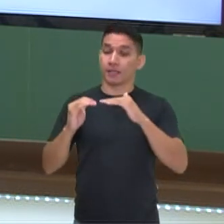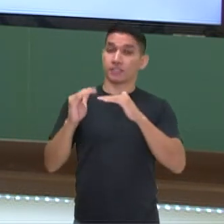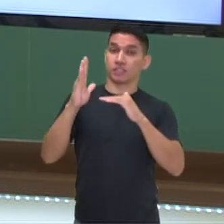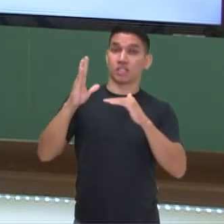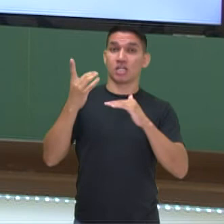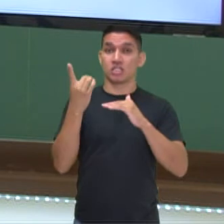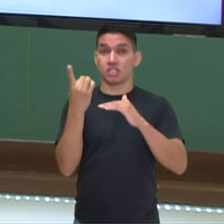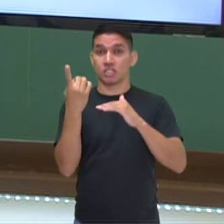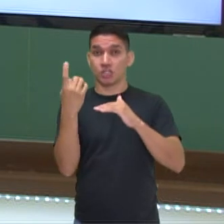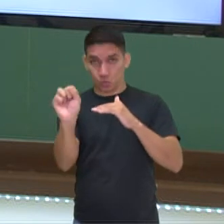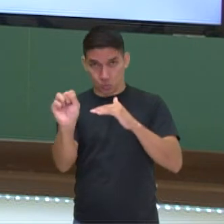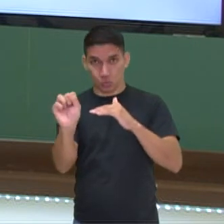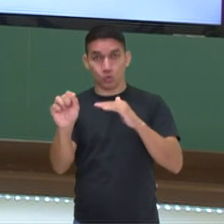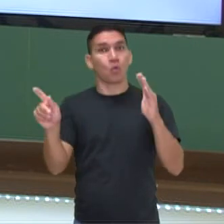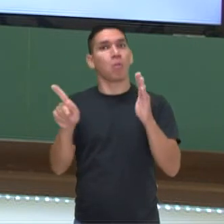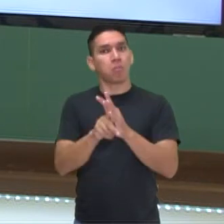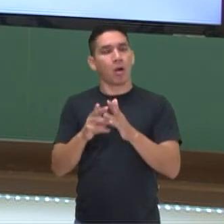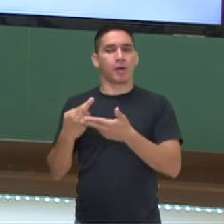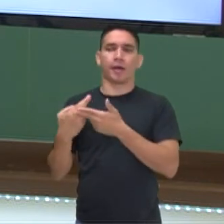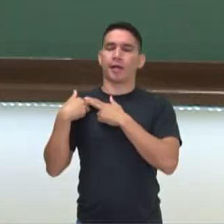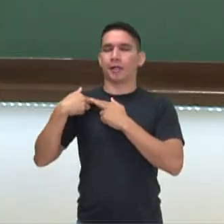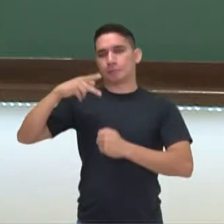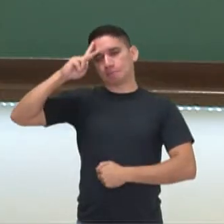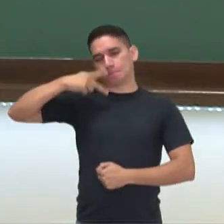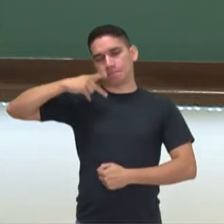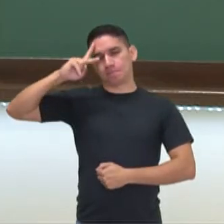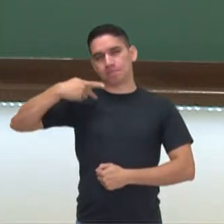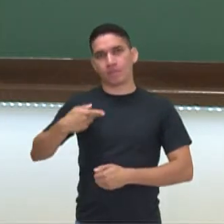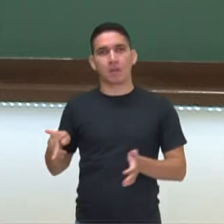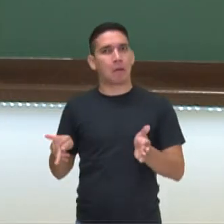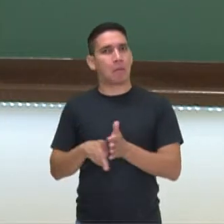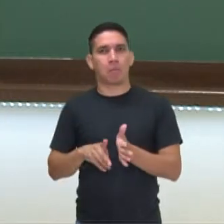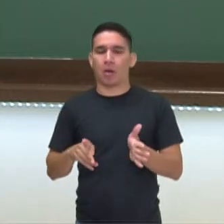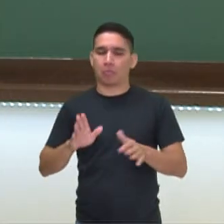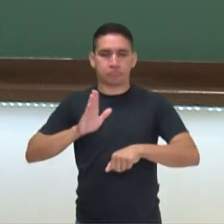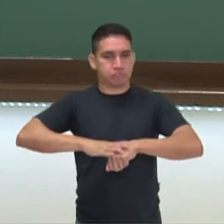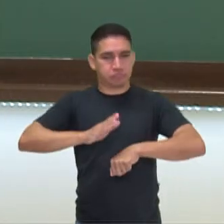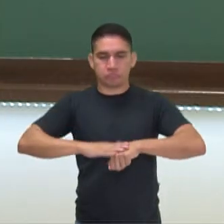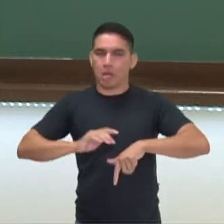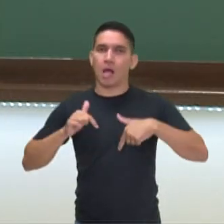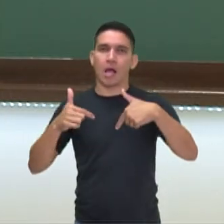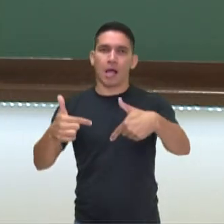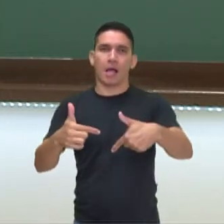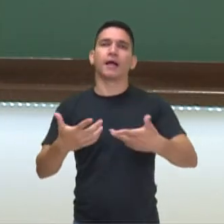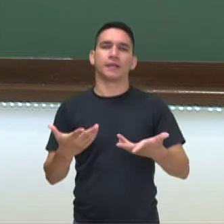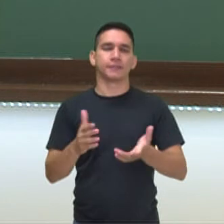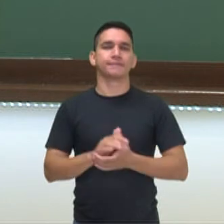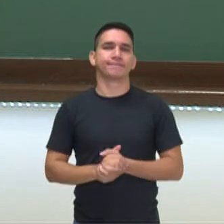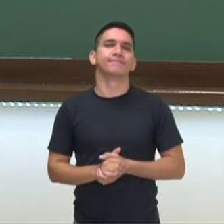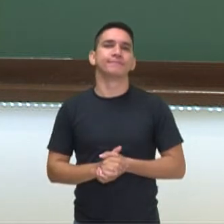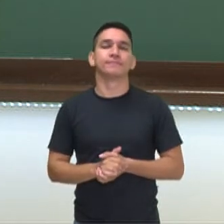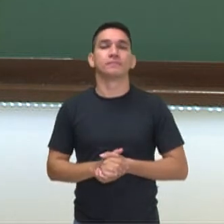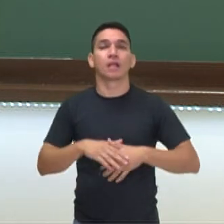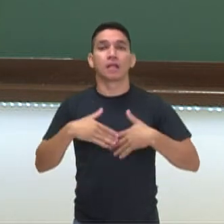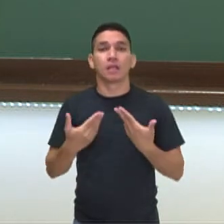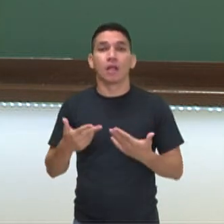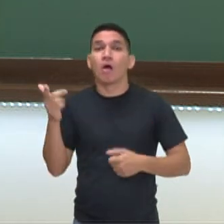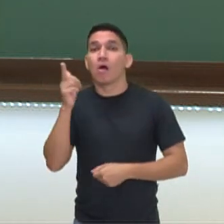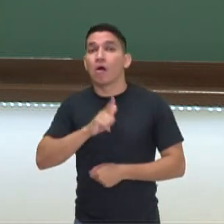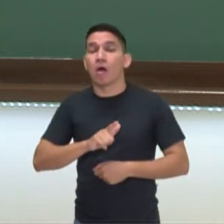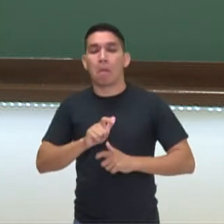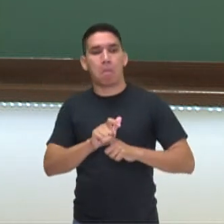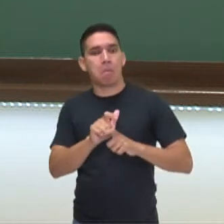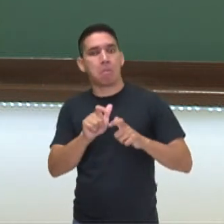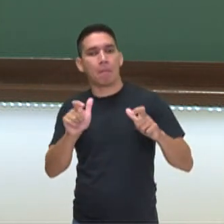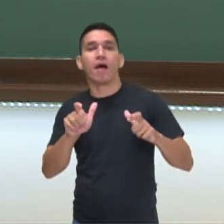passamos a ser civilmente responsáveis, responder pelos nossos próprios atos, né? A gente acaba adquirindo